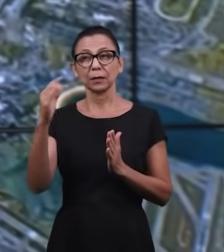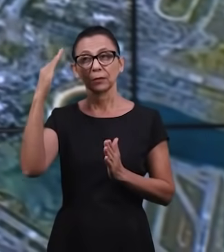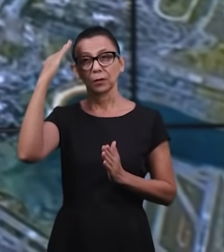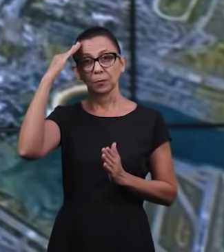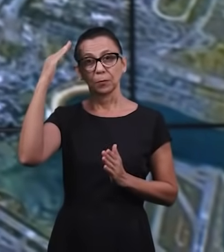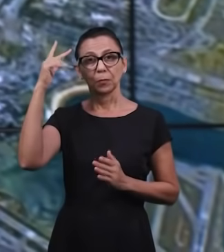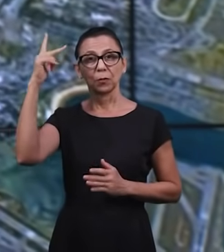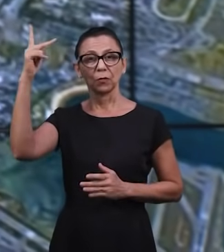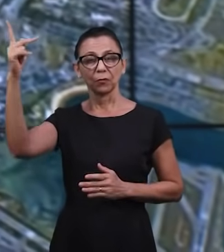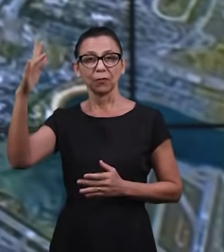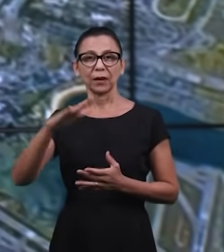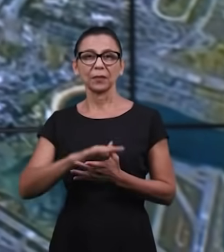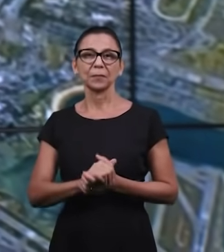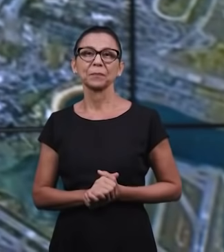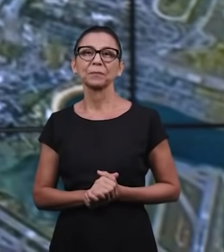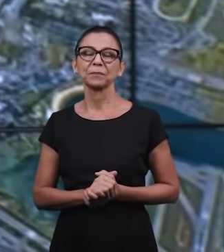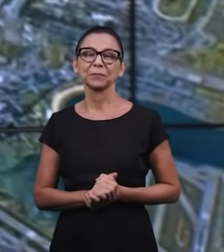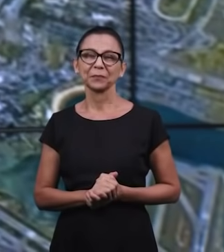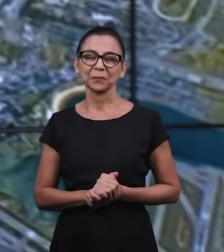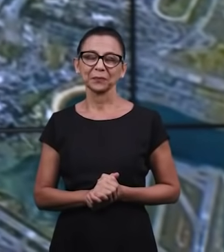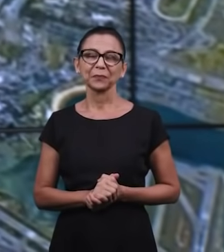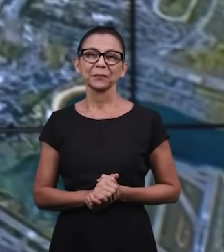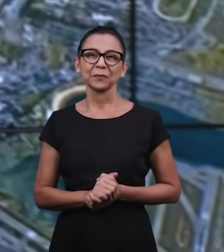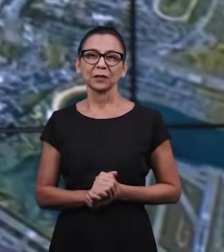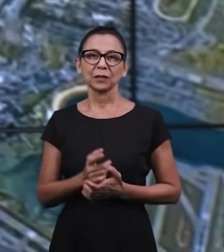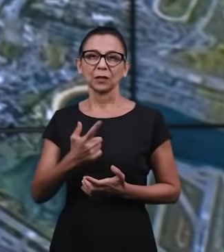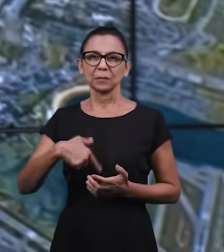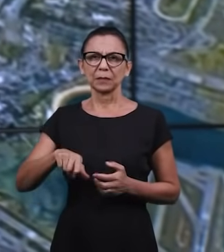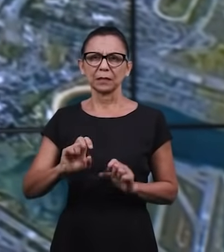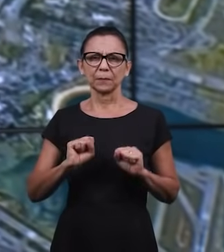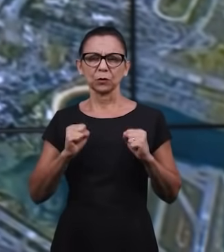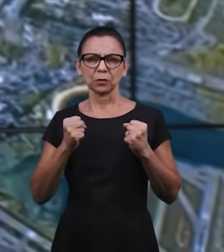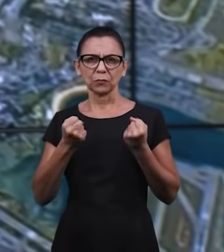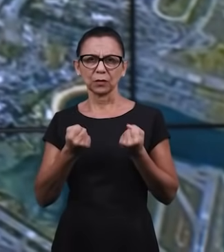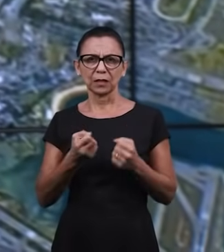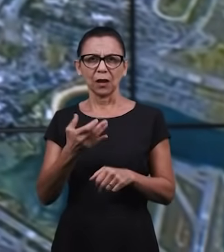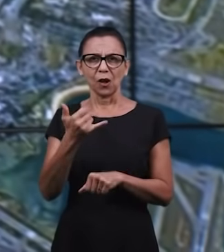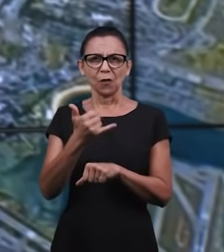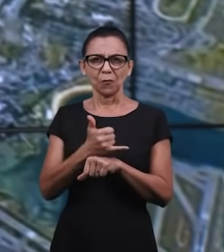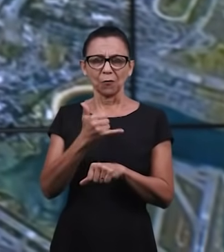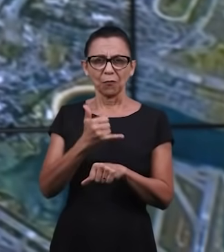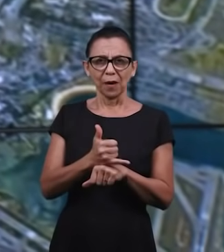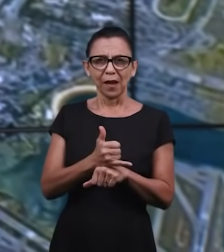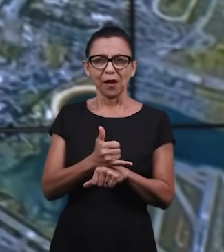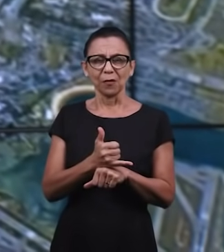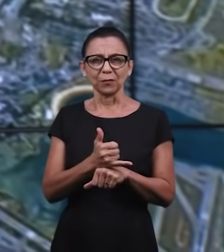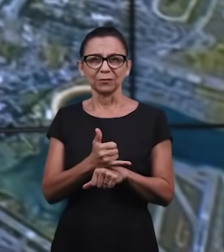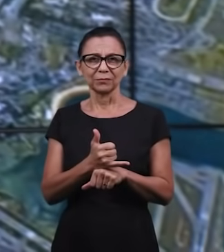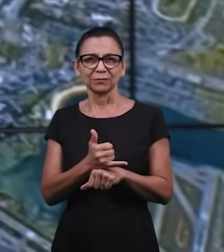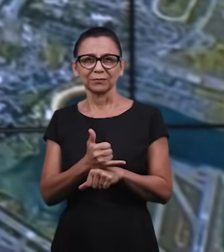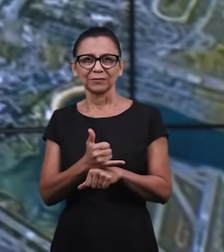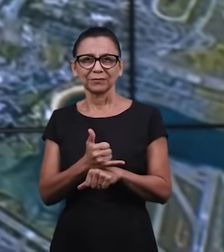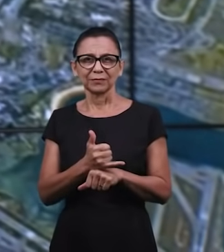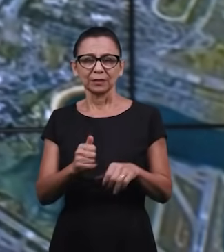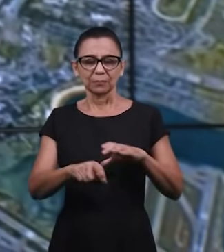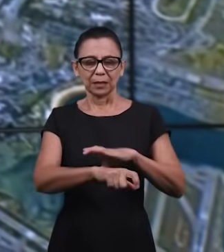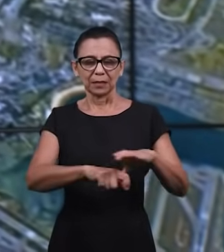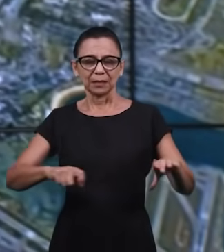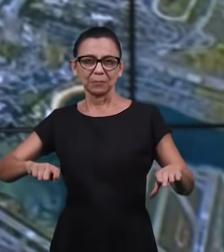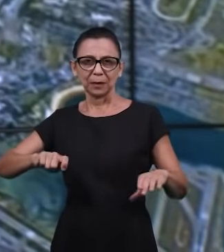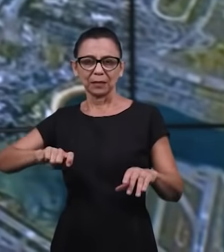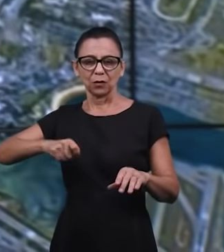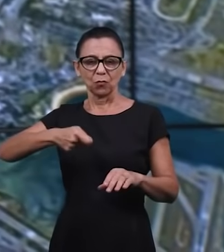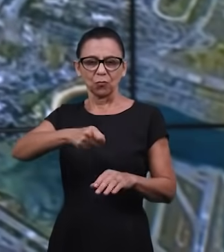de Provérbios, né? O ferro com o ferro se afia. E, na verdade, isso é muito notável